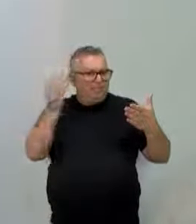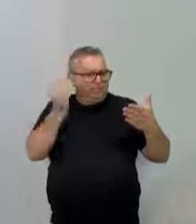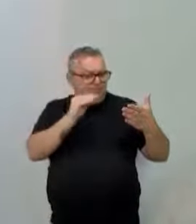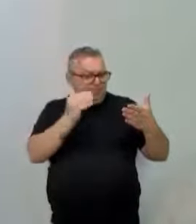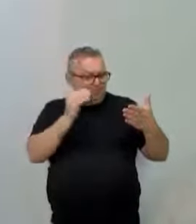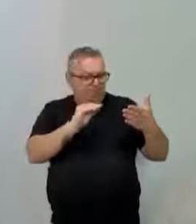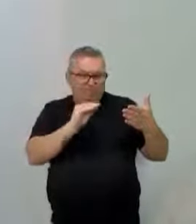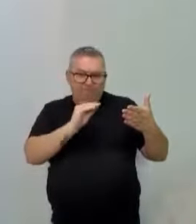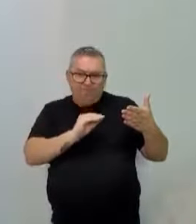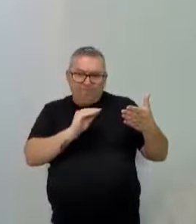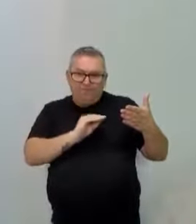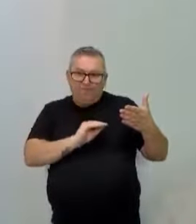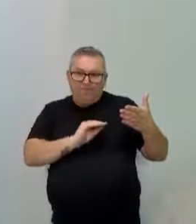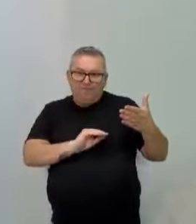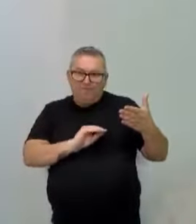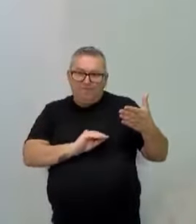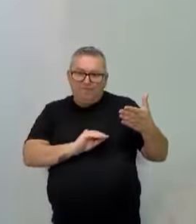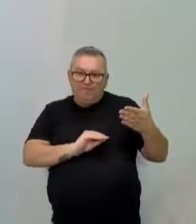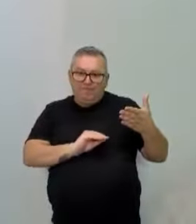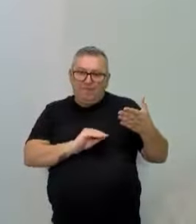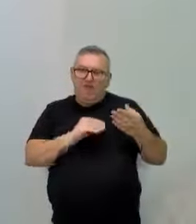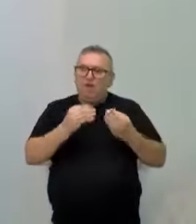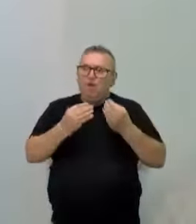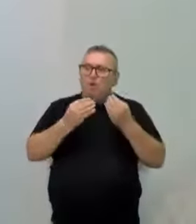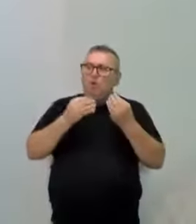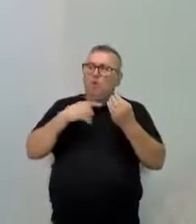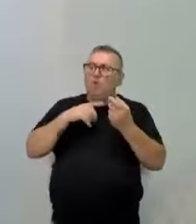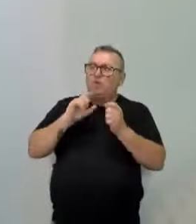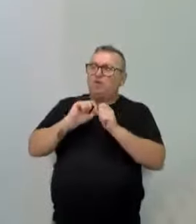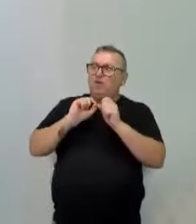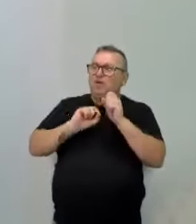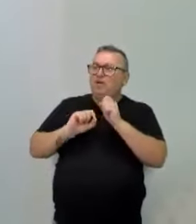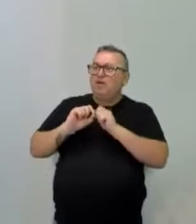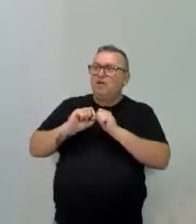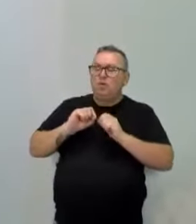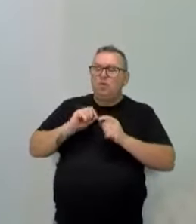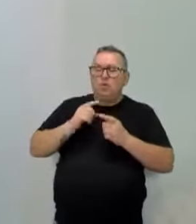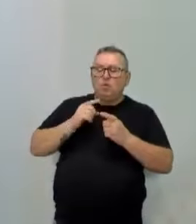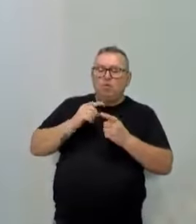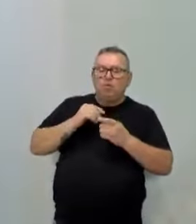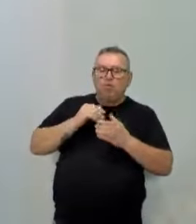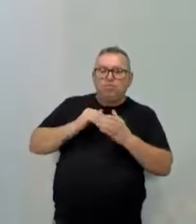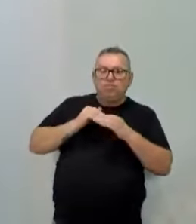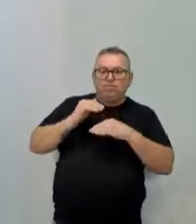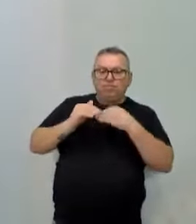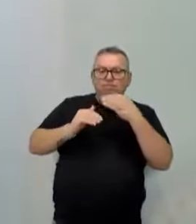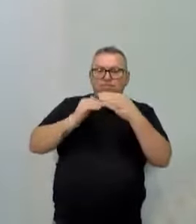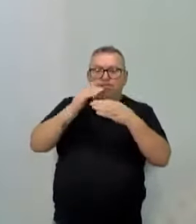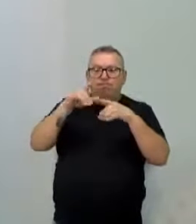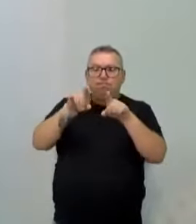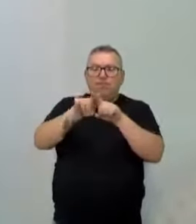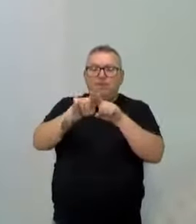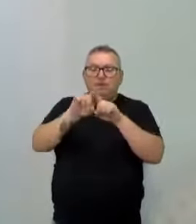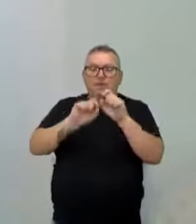faça aquele movimento da autorreflexão de como é que eu estou fazendo o desenvolvimento dessa competência, quais foram as atividades que